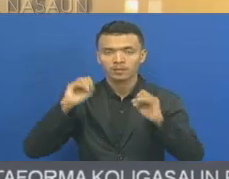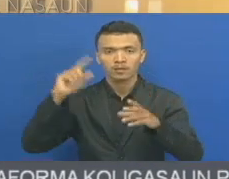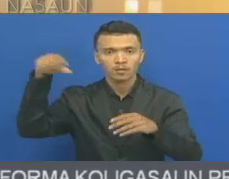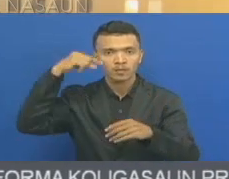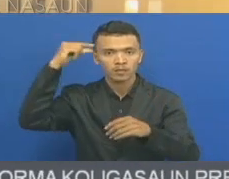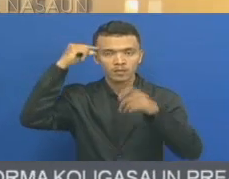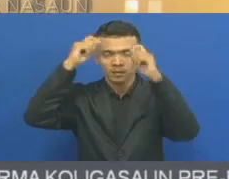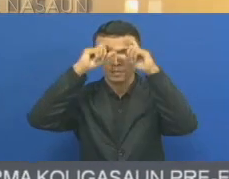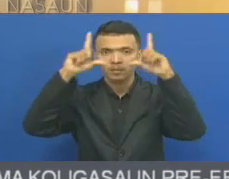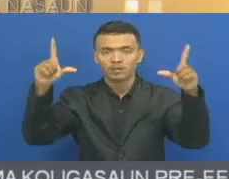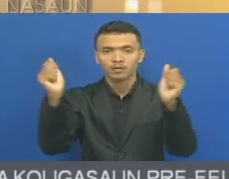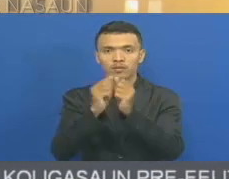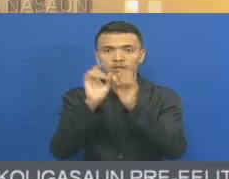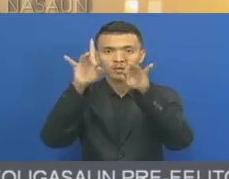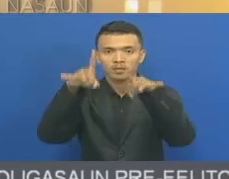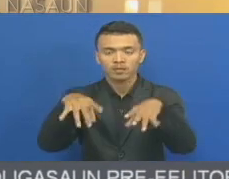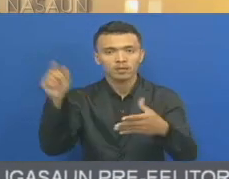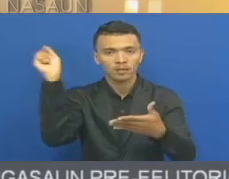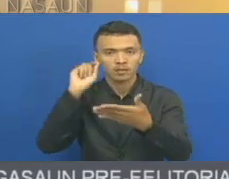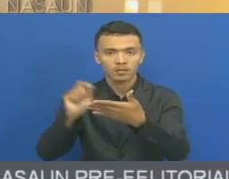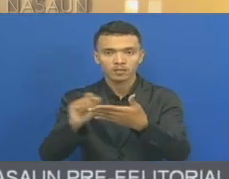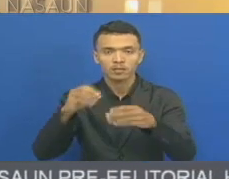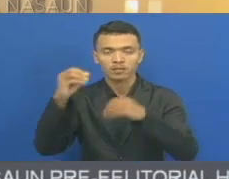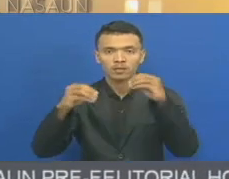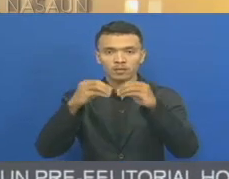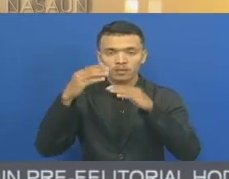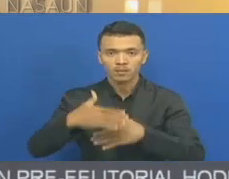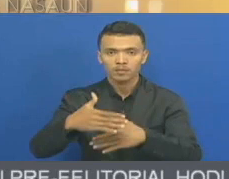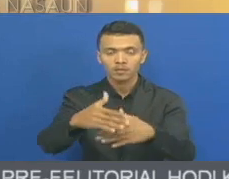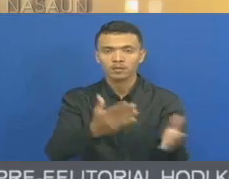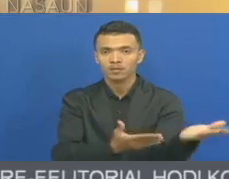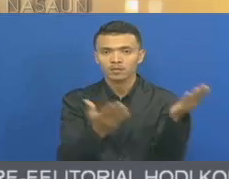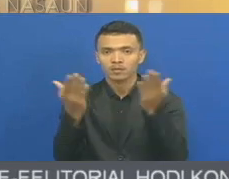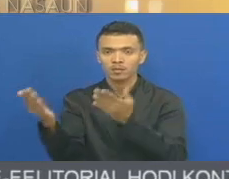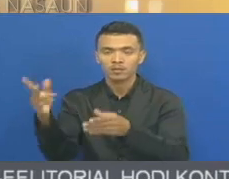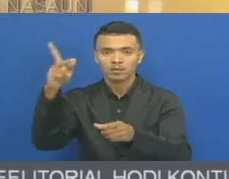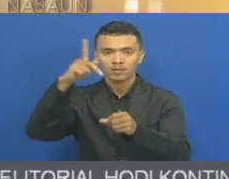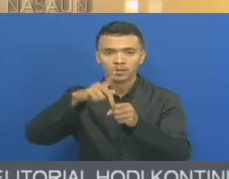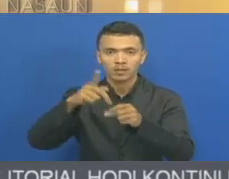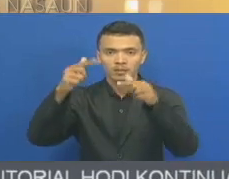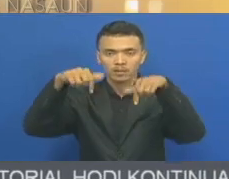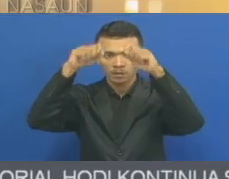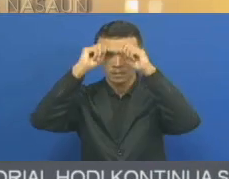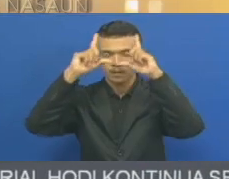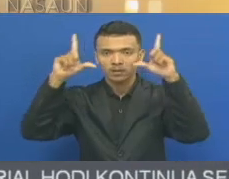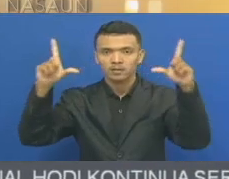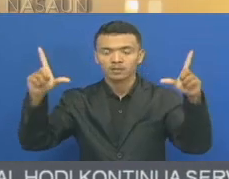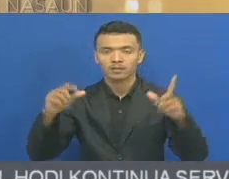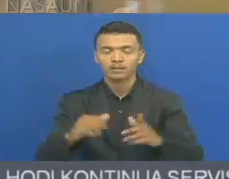Governo Timor-Leste na Austrália e o entendimento com o processo da Dakadora as gritas andrais mai Timor-Leste.